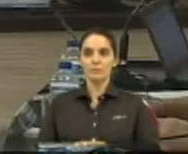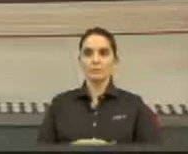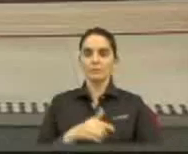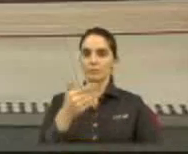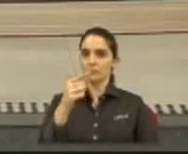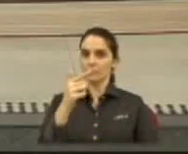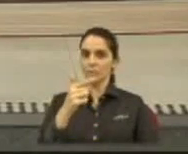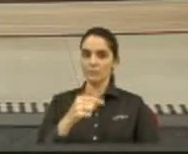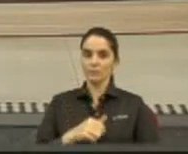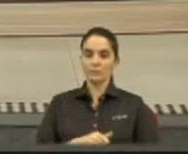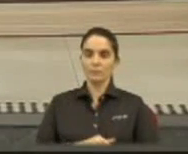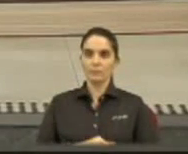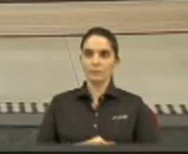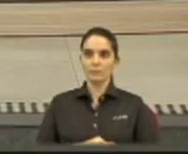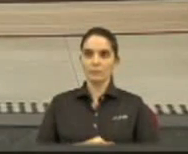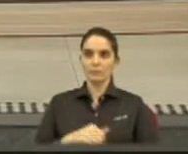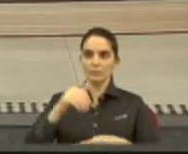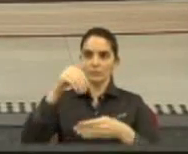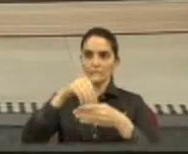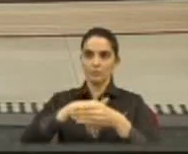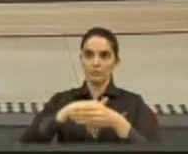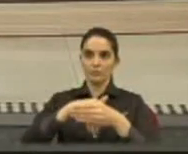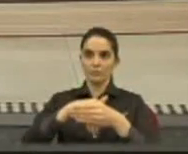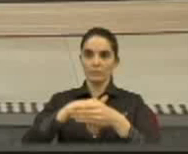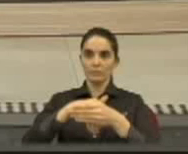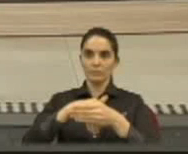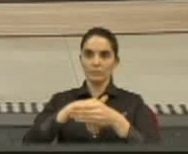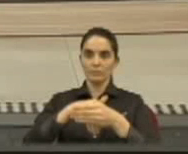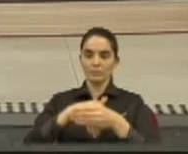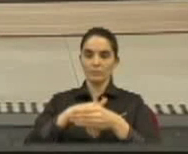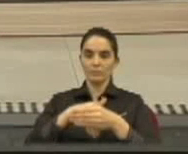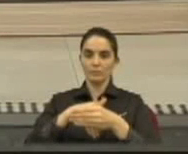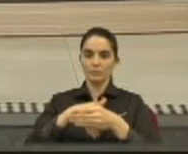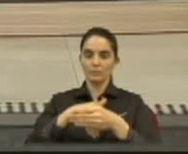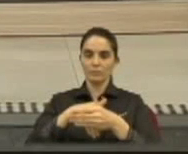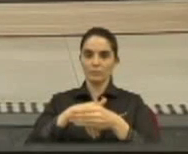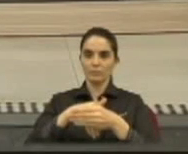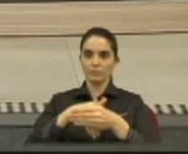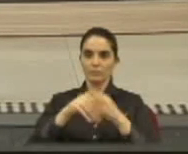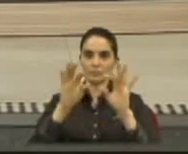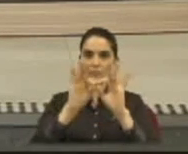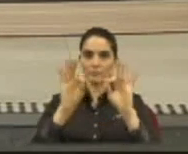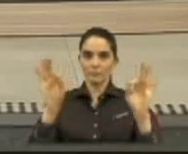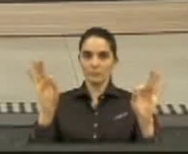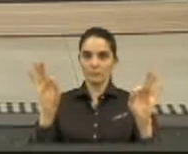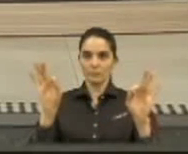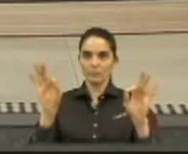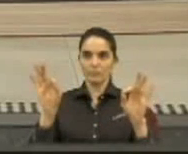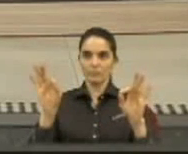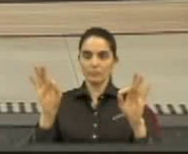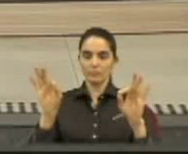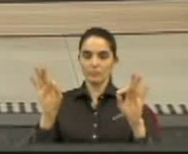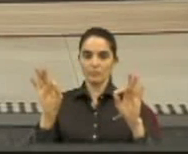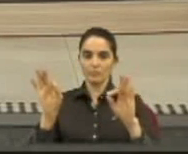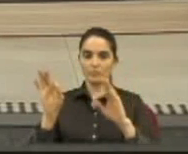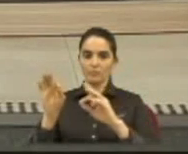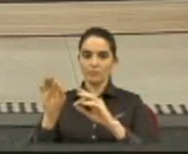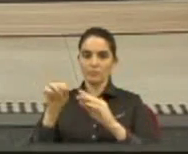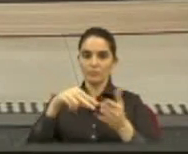Não havendo, vai à votação. A votação é simbólica.